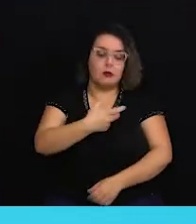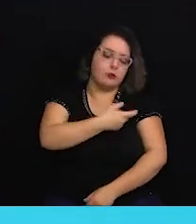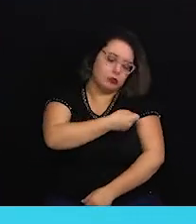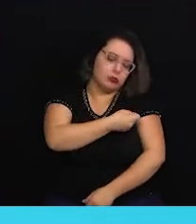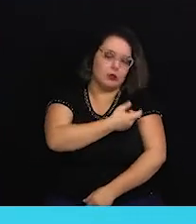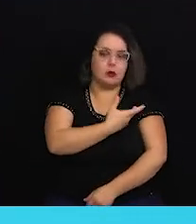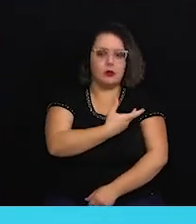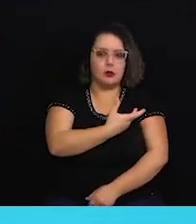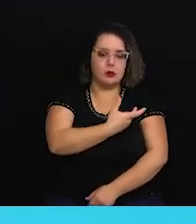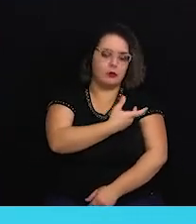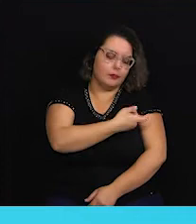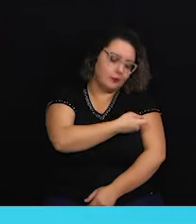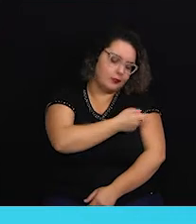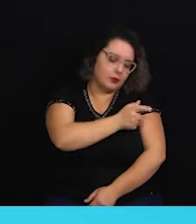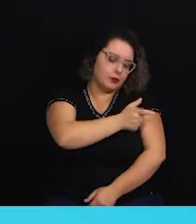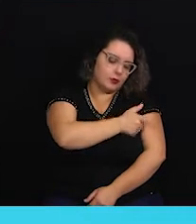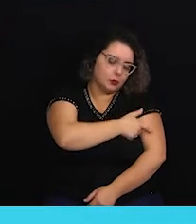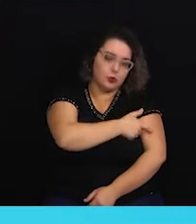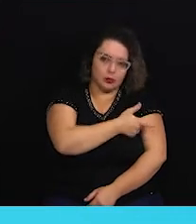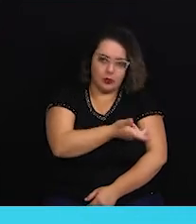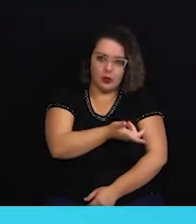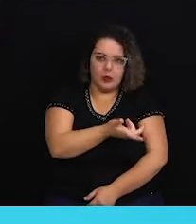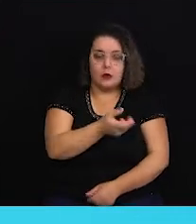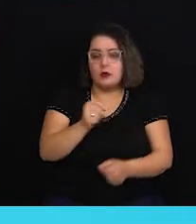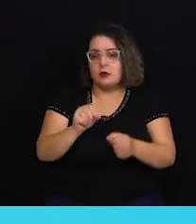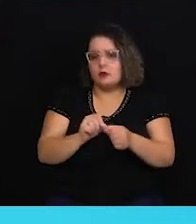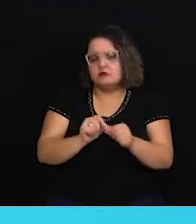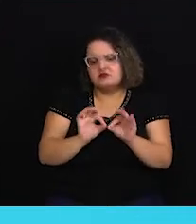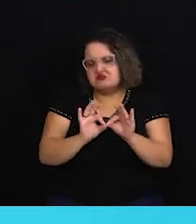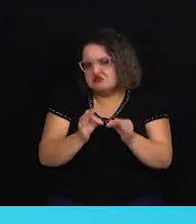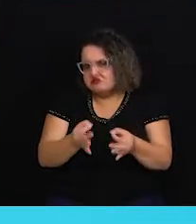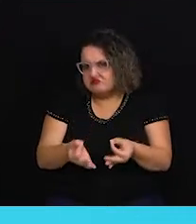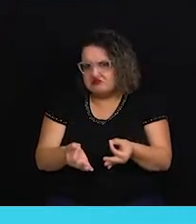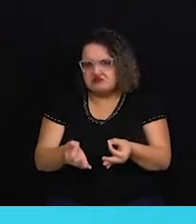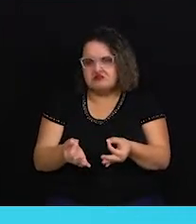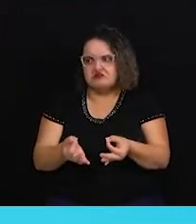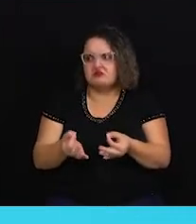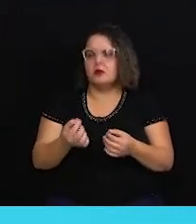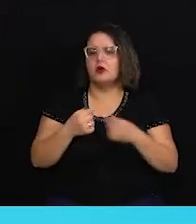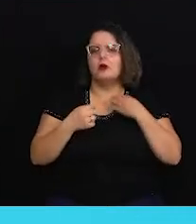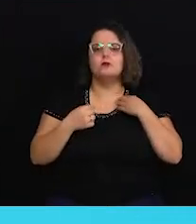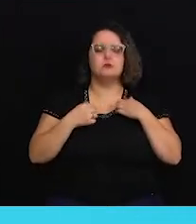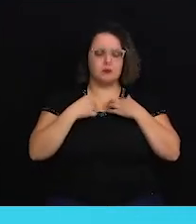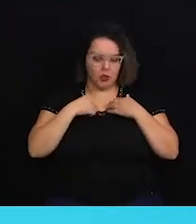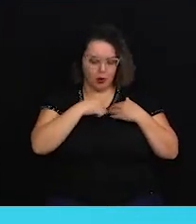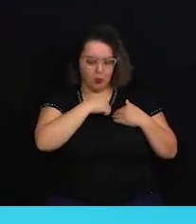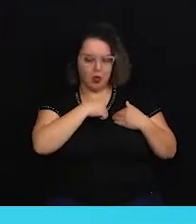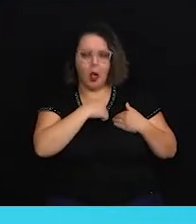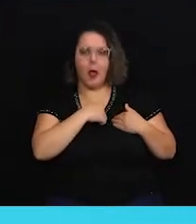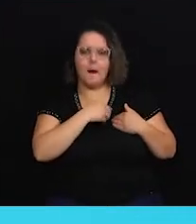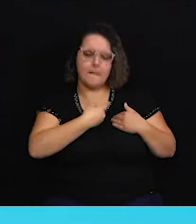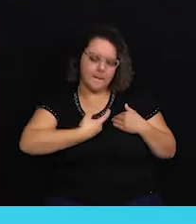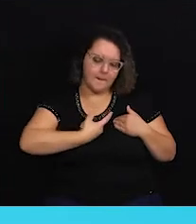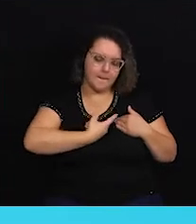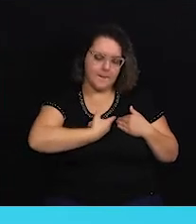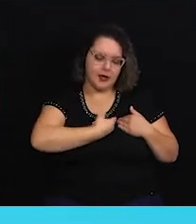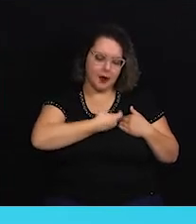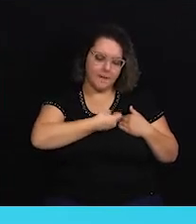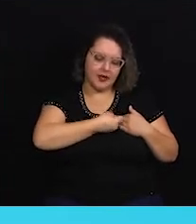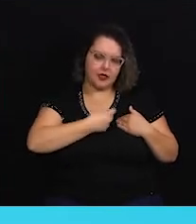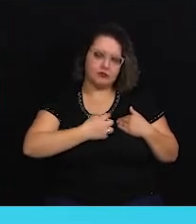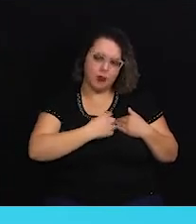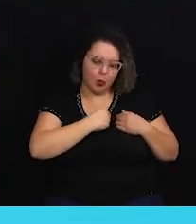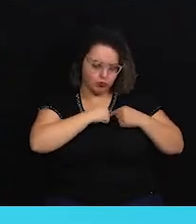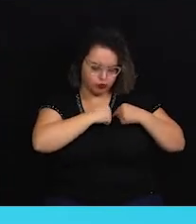é a anestesia local, que ela é, por exemplo, anestesia que faz em procedimentos pequenos, para remoção de alguma pinta, alguma coisa assim, até